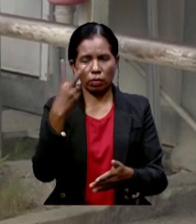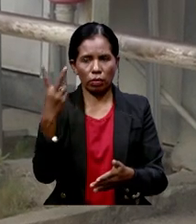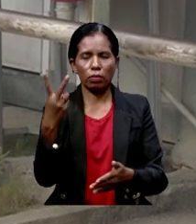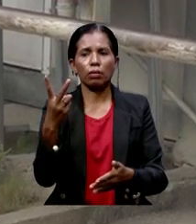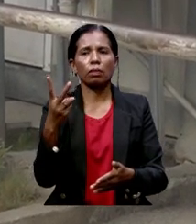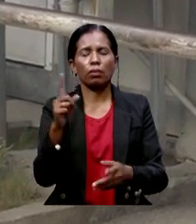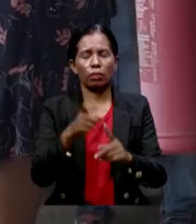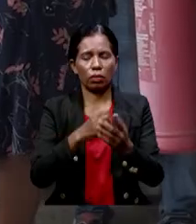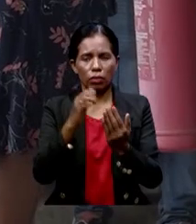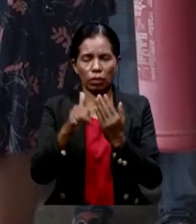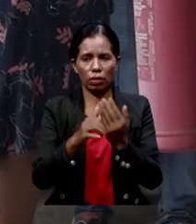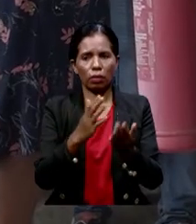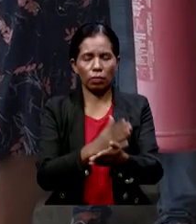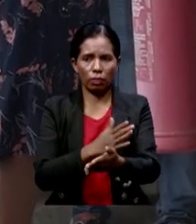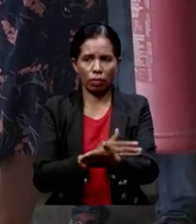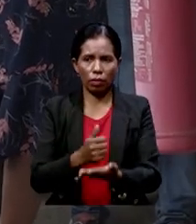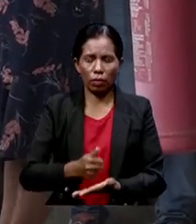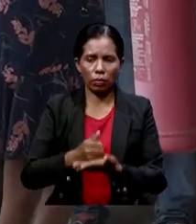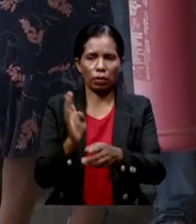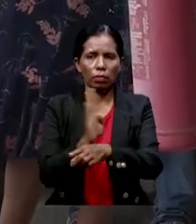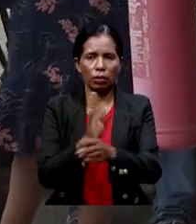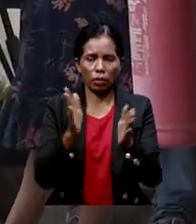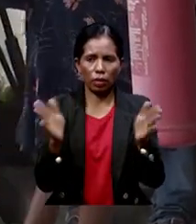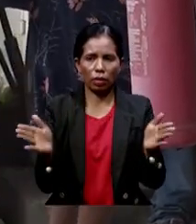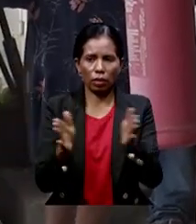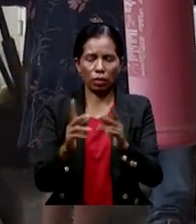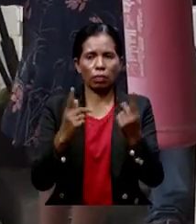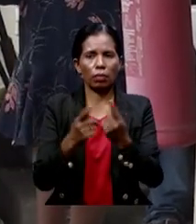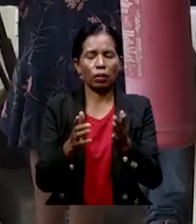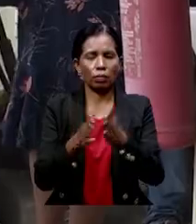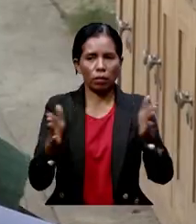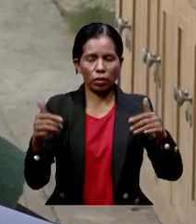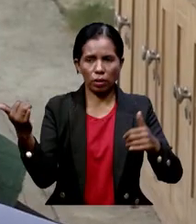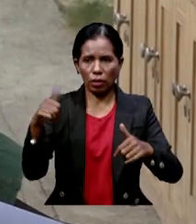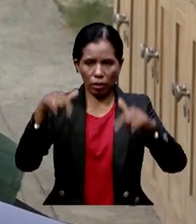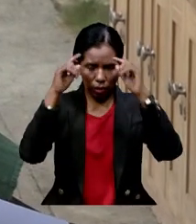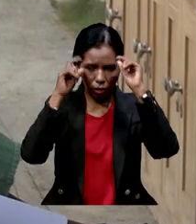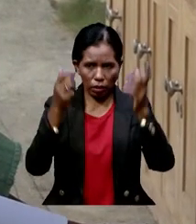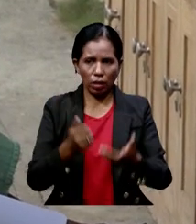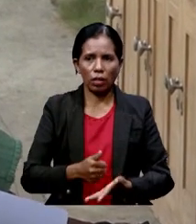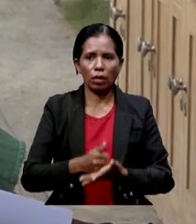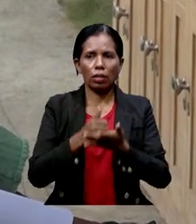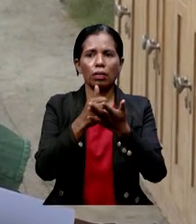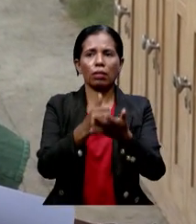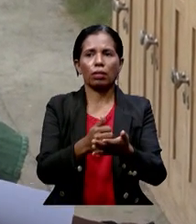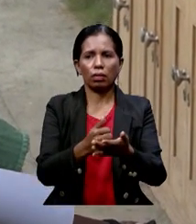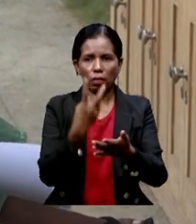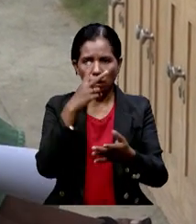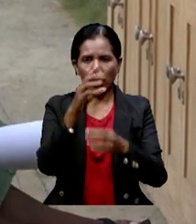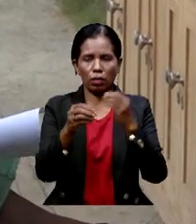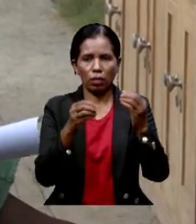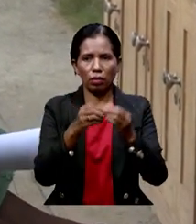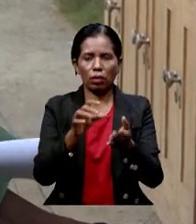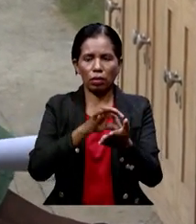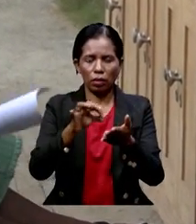ho objetivo a tu promove no facilita negócio que no empresário Botsira e Timor-Leste, ho difu assistência no aconselhamento a tu